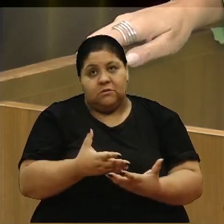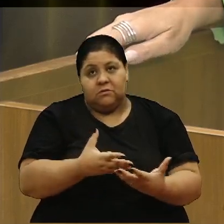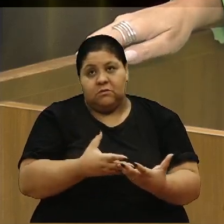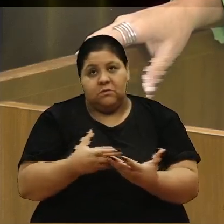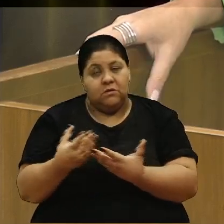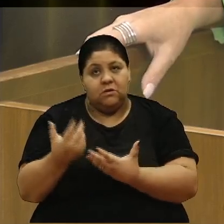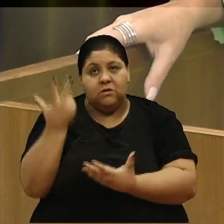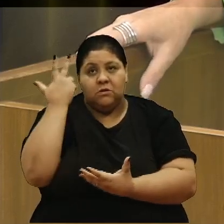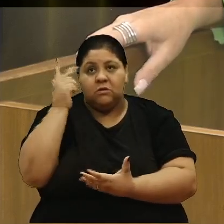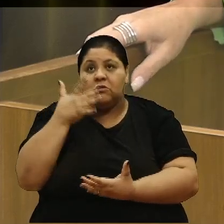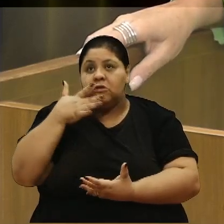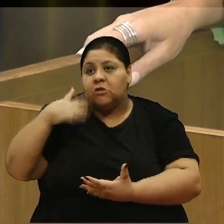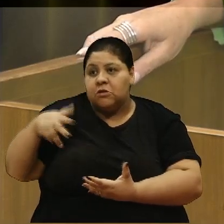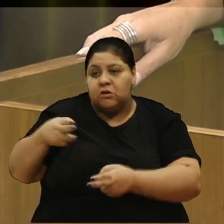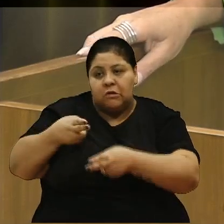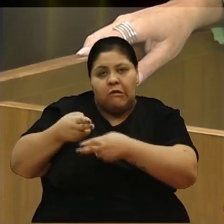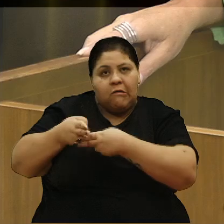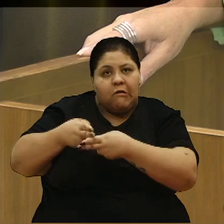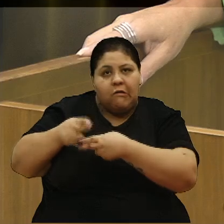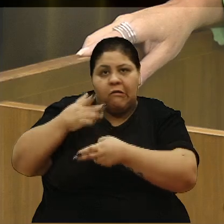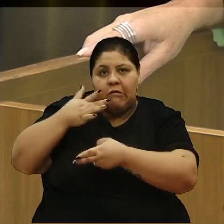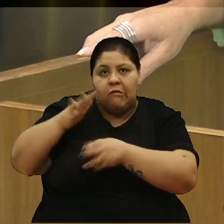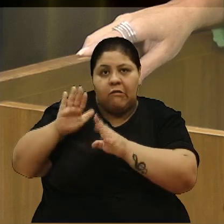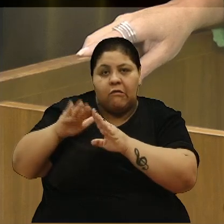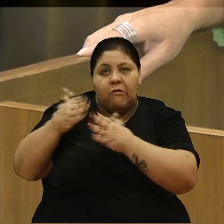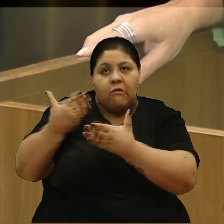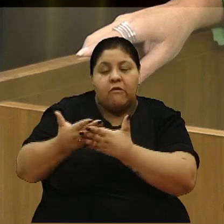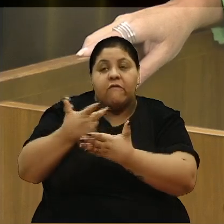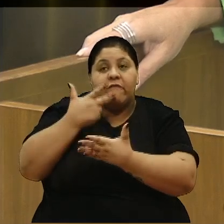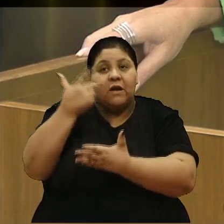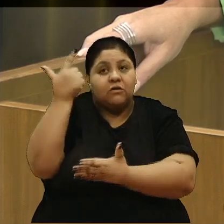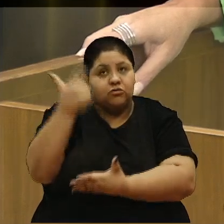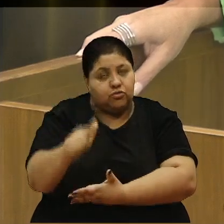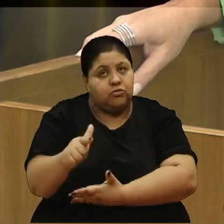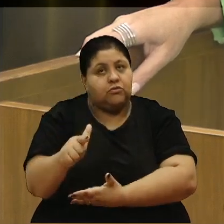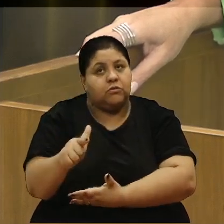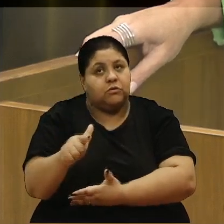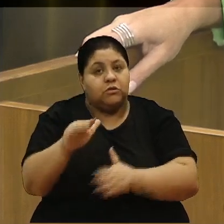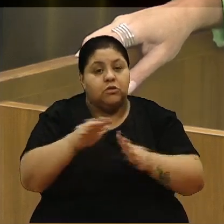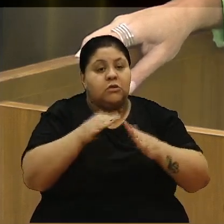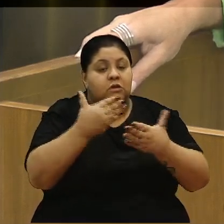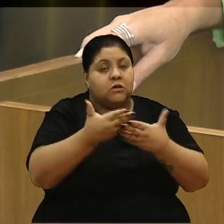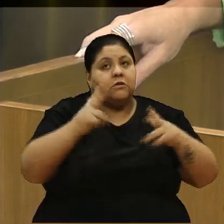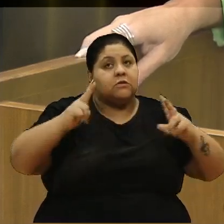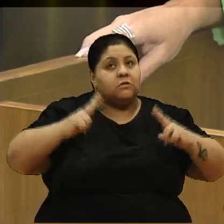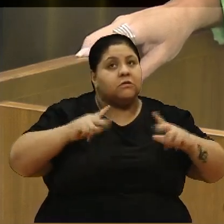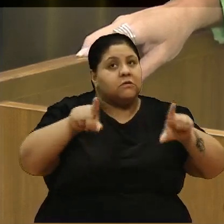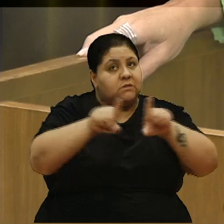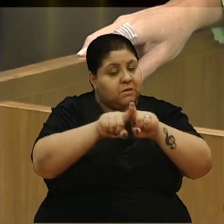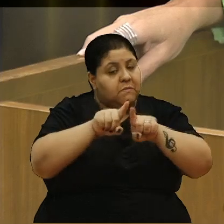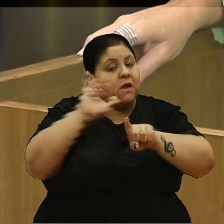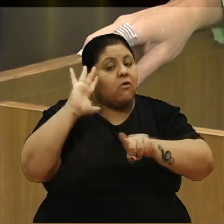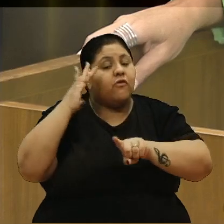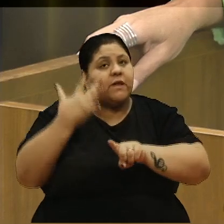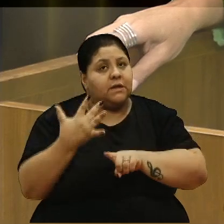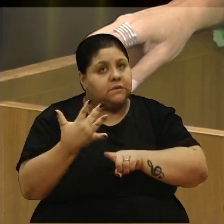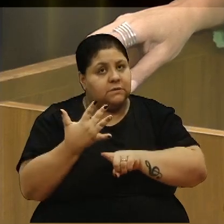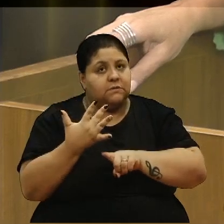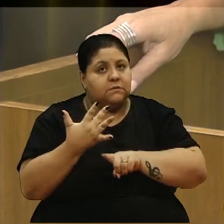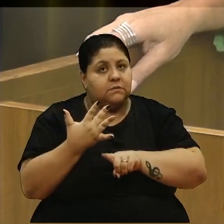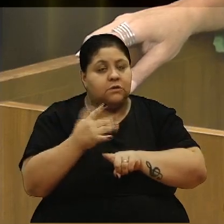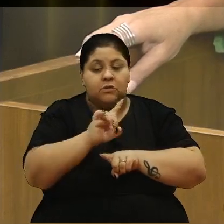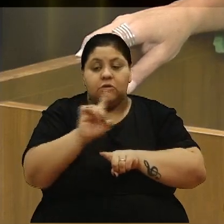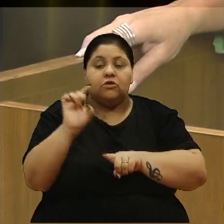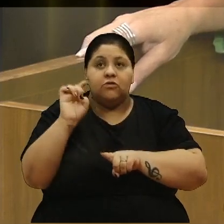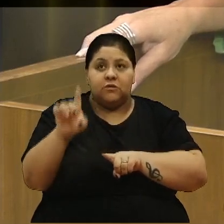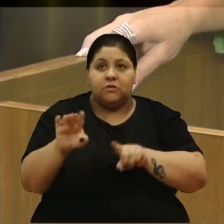incomum, criança com faca para a sala de aula. E, repito, em escola particular também acontece isso. Não é